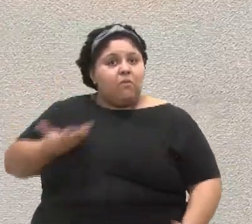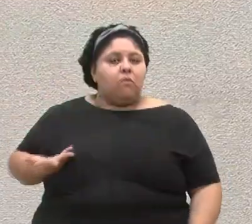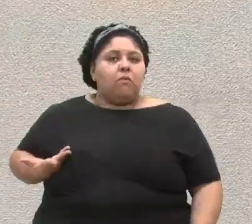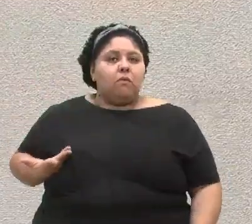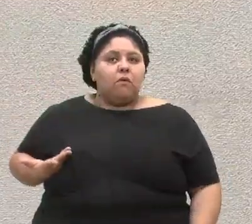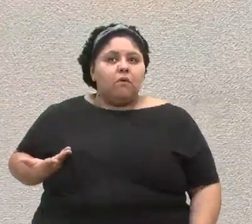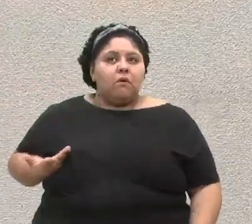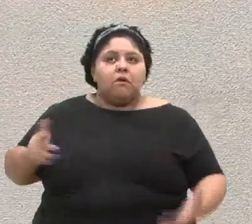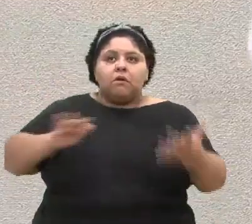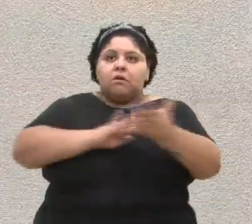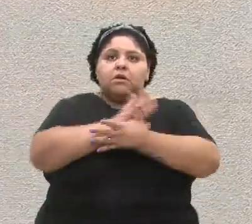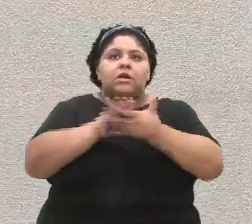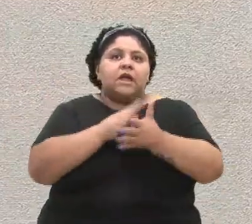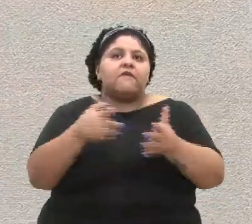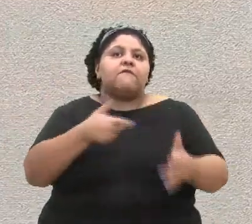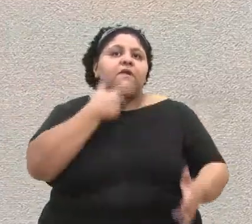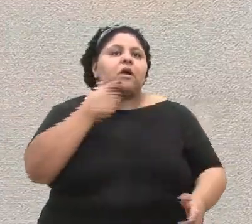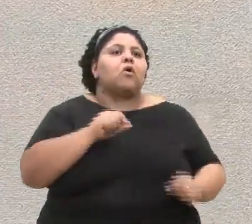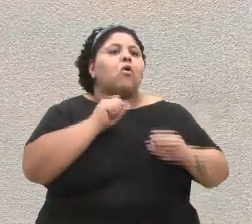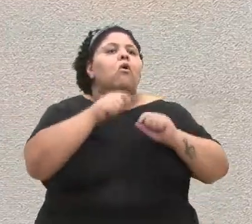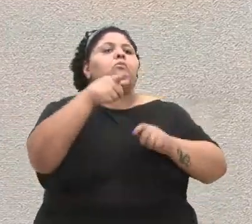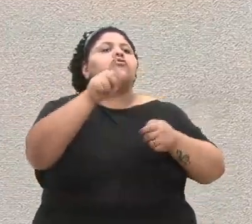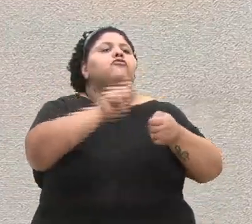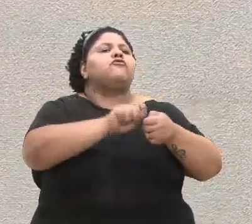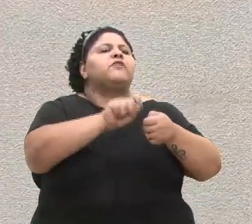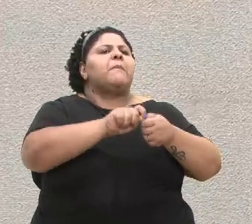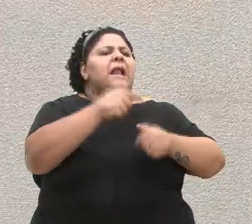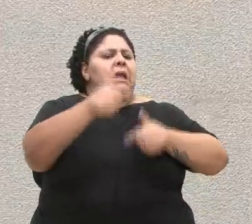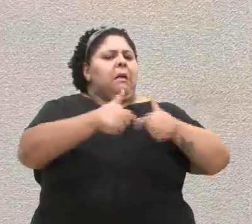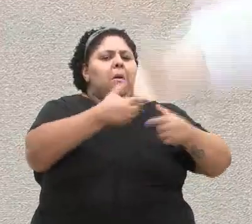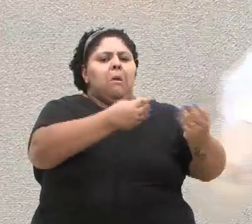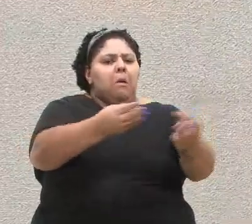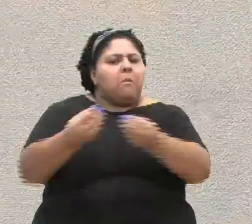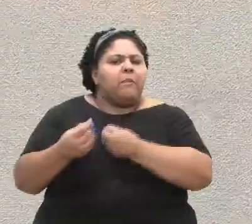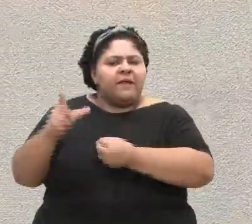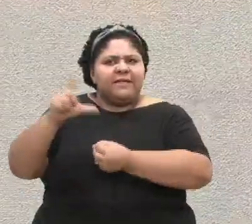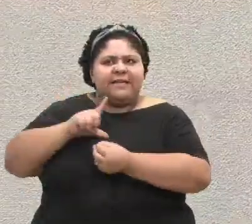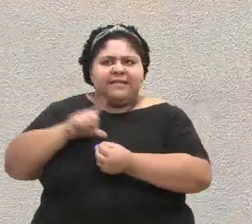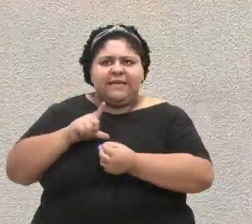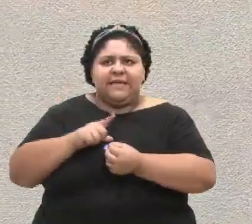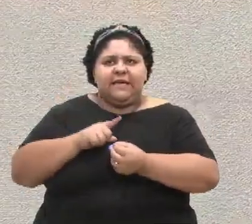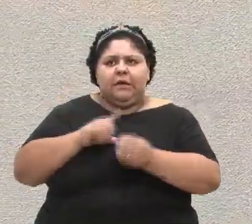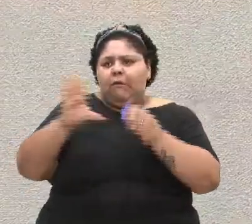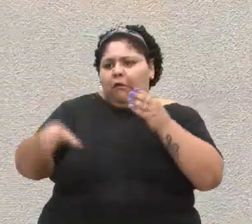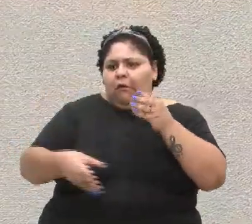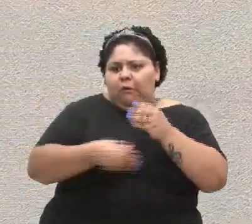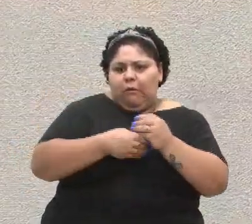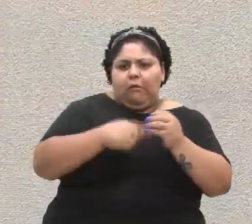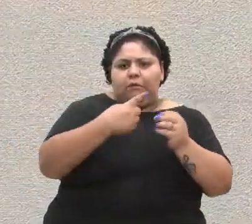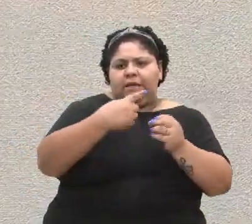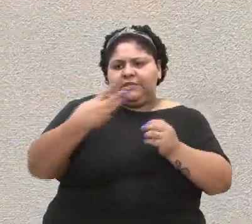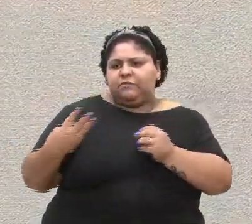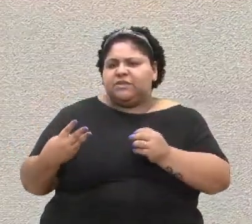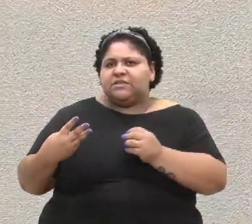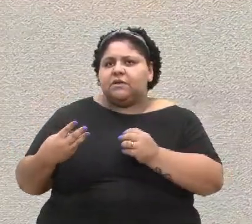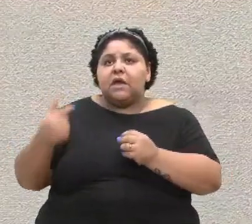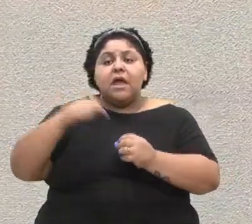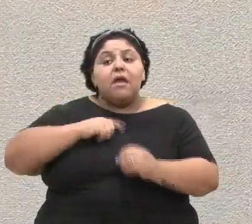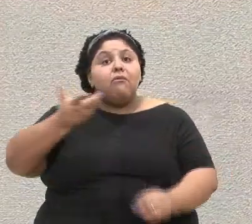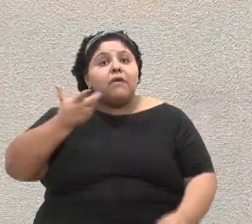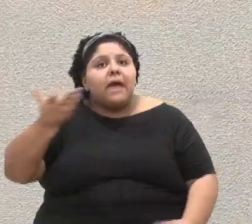E ninguém tem que chegar e dizer, não, mas como tu faz 24 horas, tu tem que ter 13º das 24, tu tem que... Mas se eu